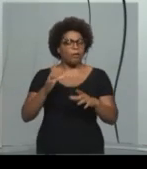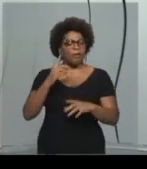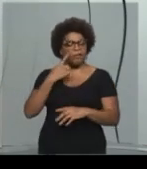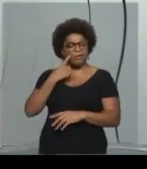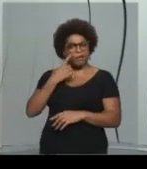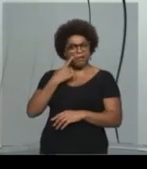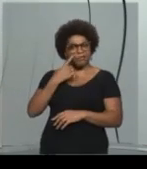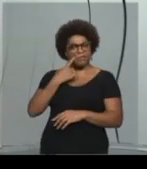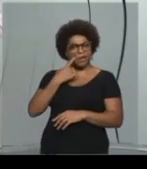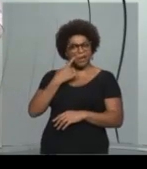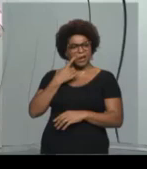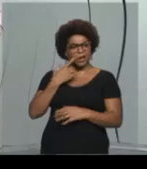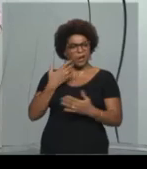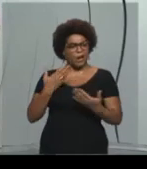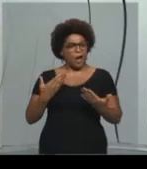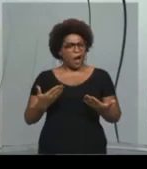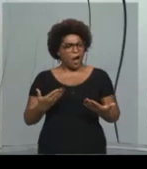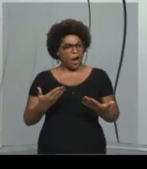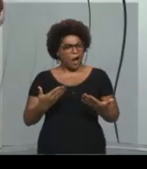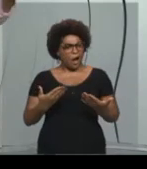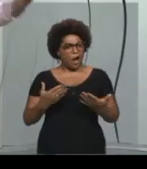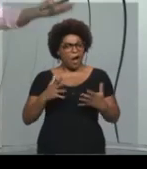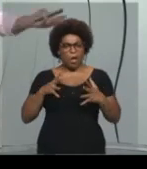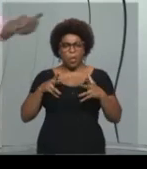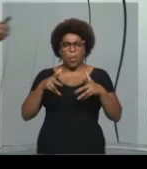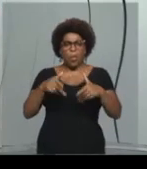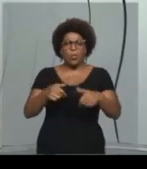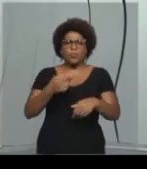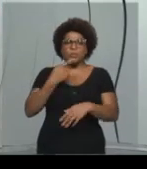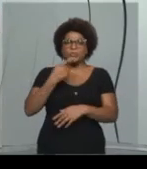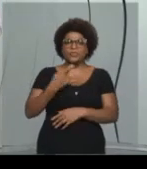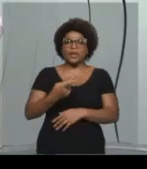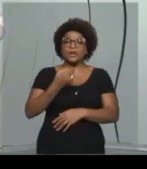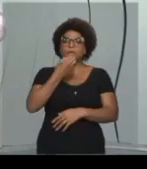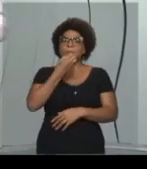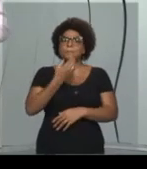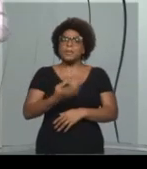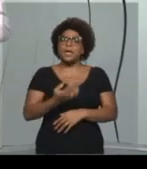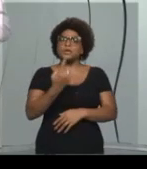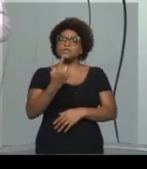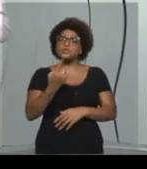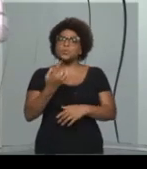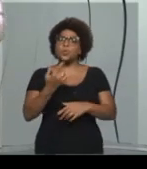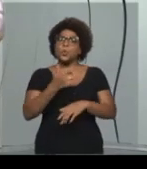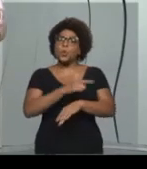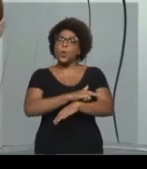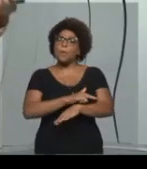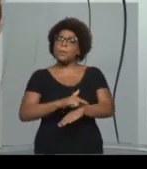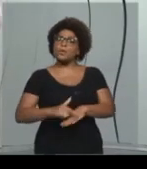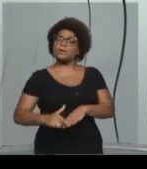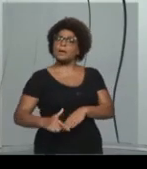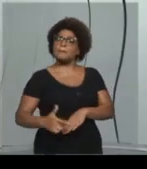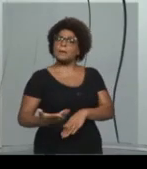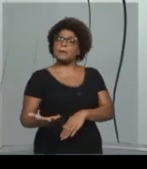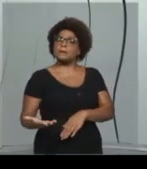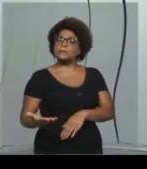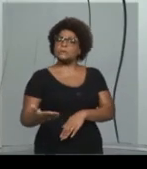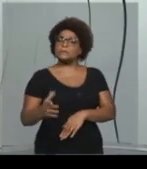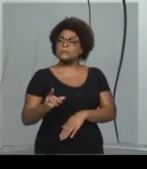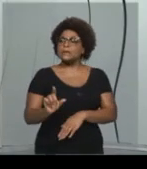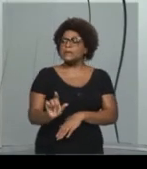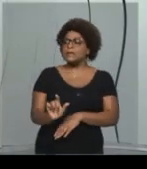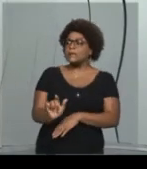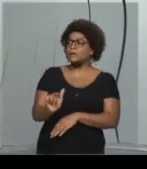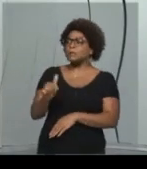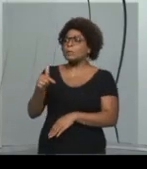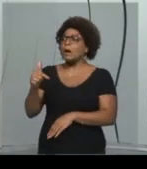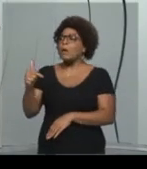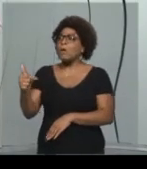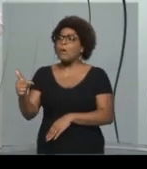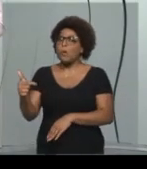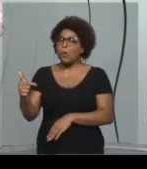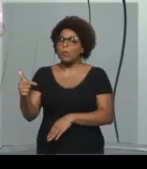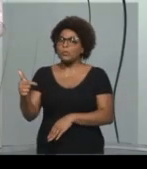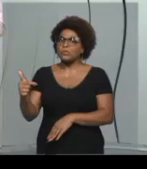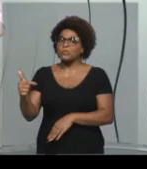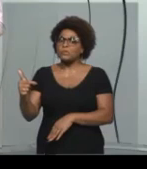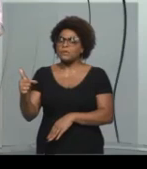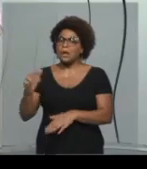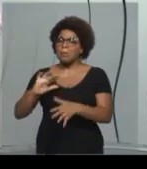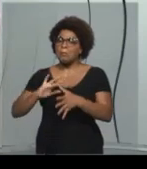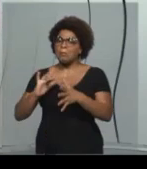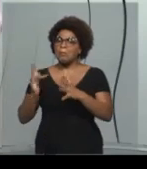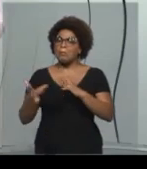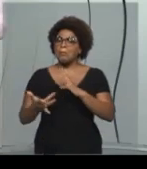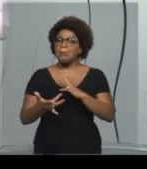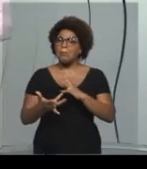pessoas elogiando determinada conduta, na outra página pessoas recriminando aquela mesma conduta daquela mesma